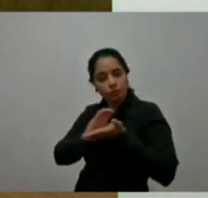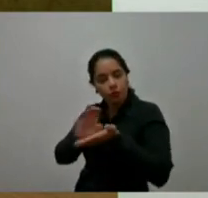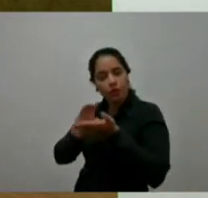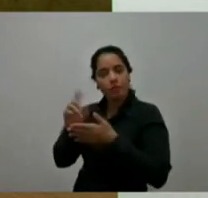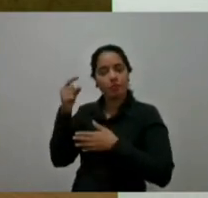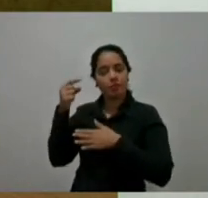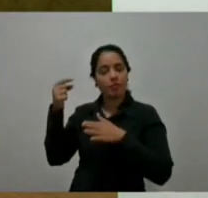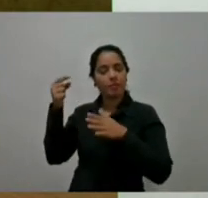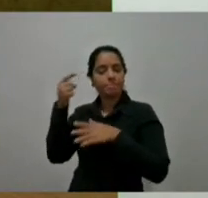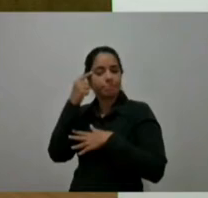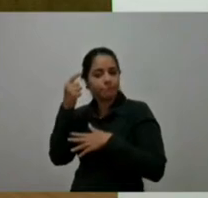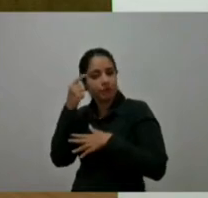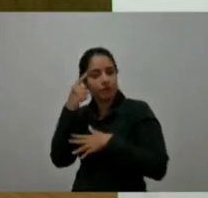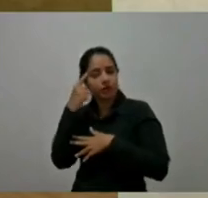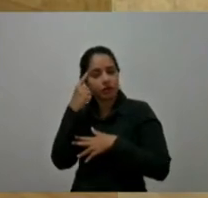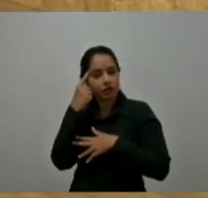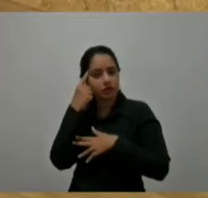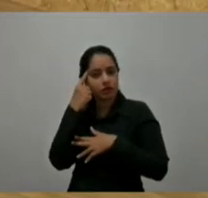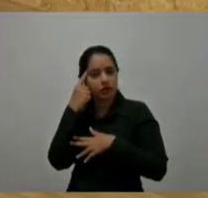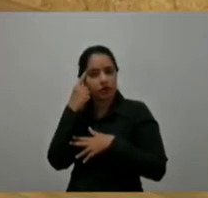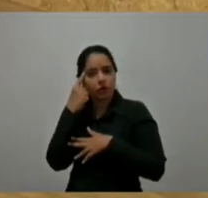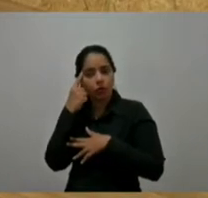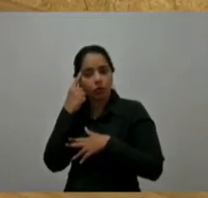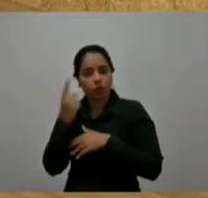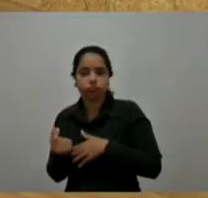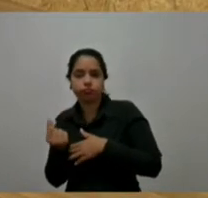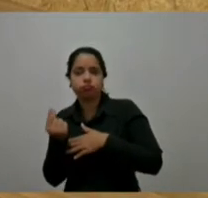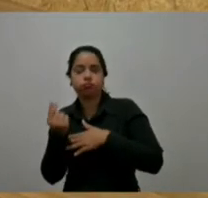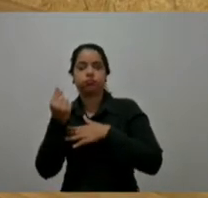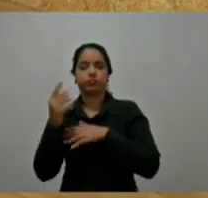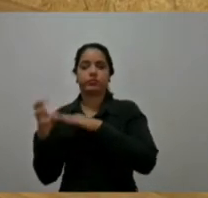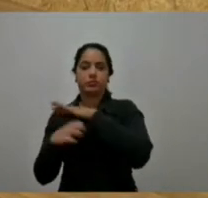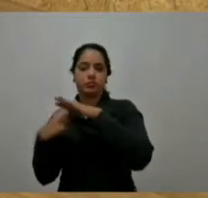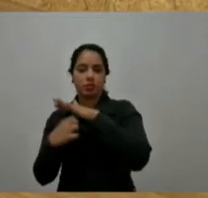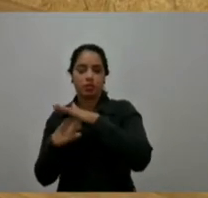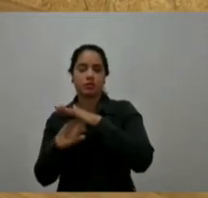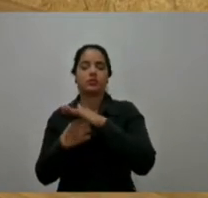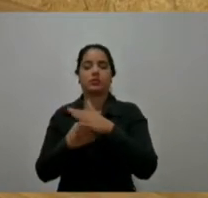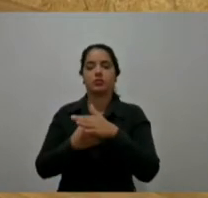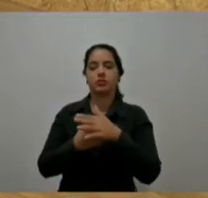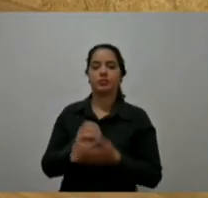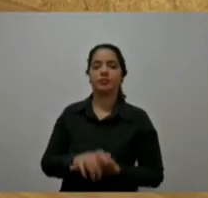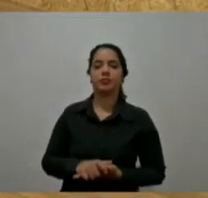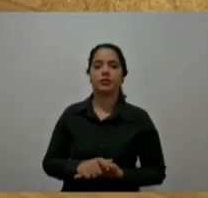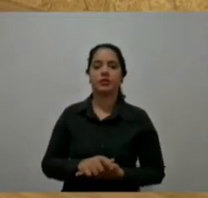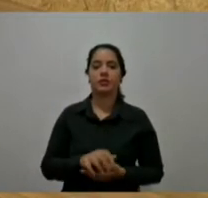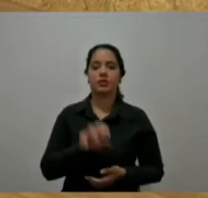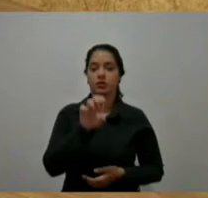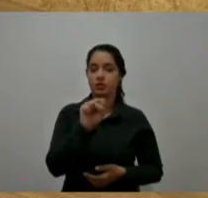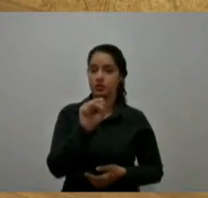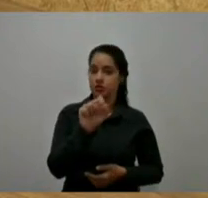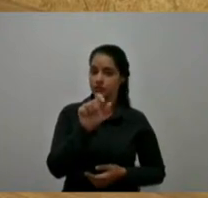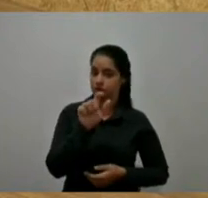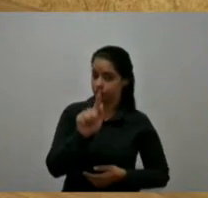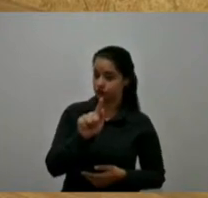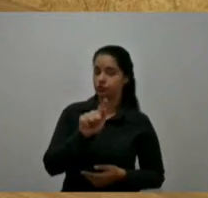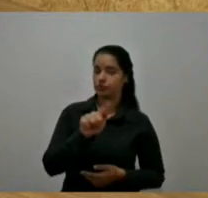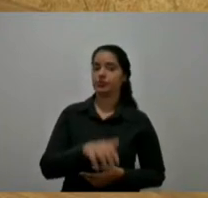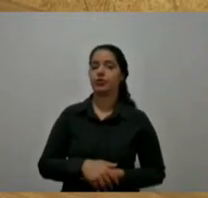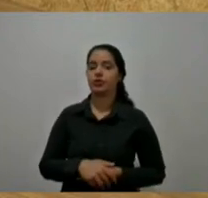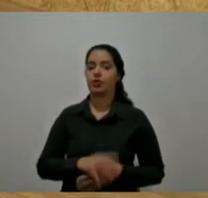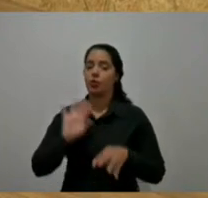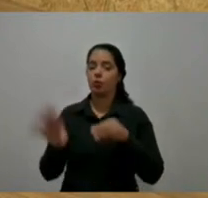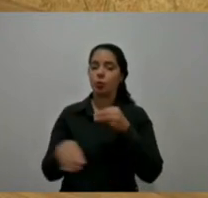lucro? Está caro ou barato e tal? Mas a gente sabe que a questão do ESG foi incluída nessa conta aí, se vou ou não